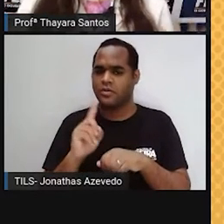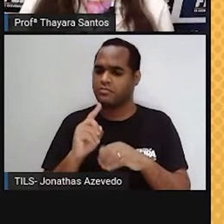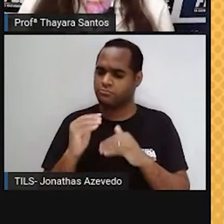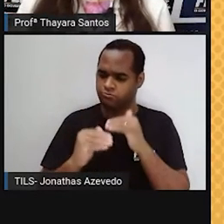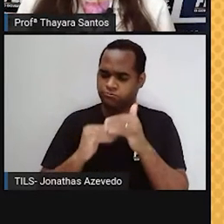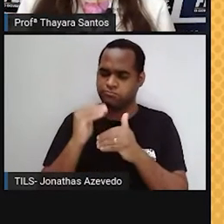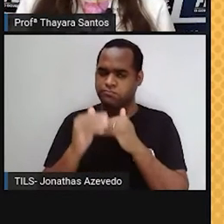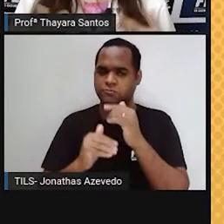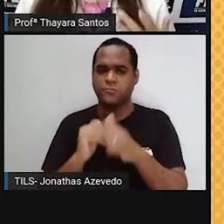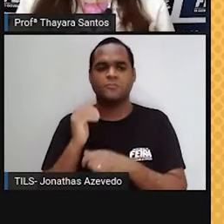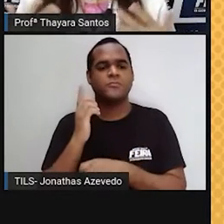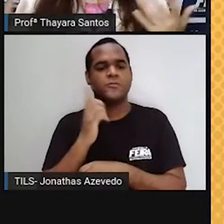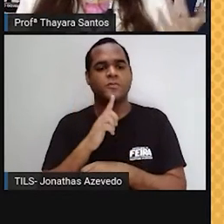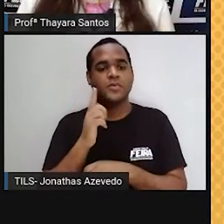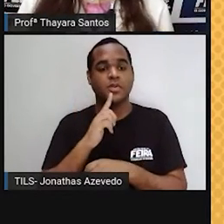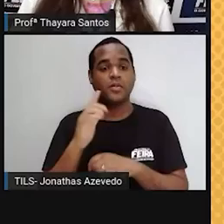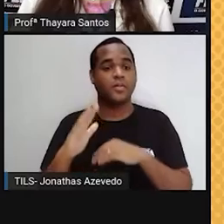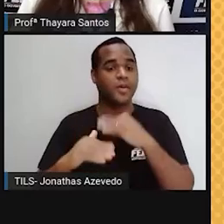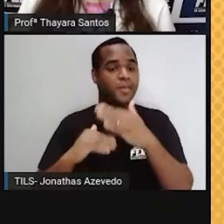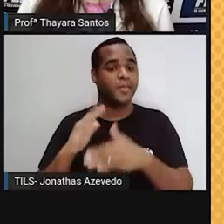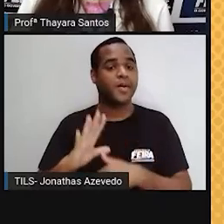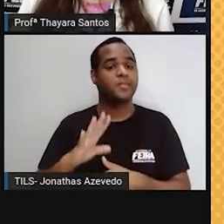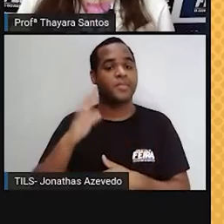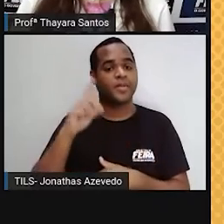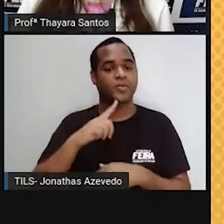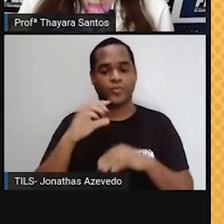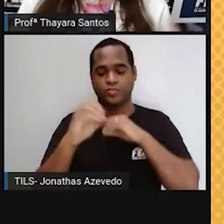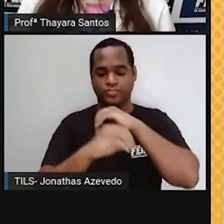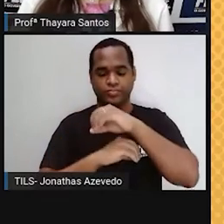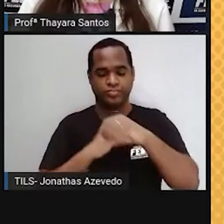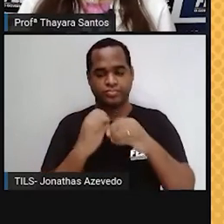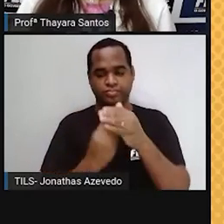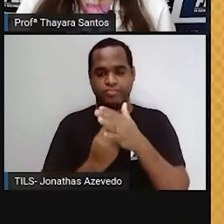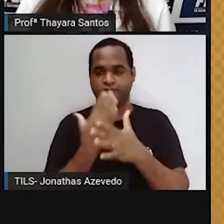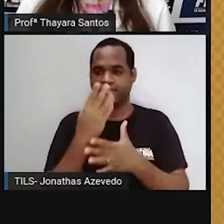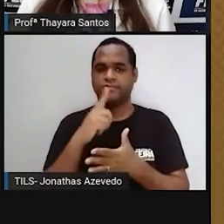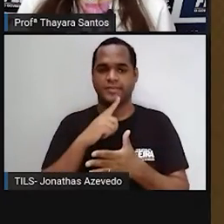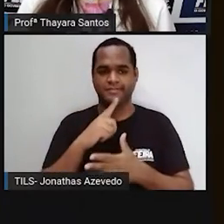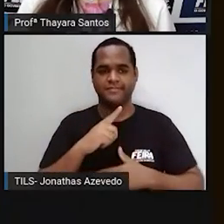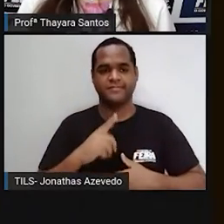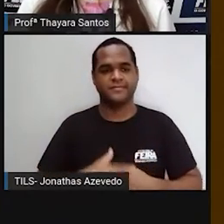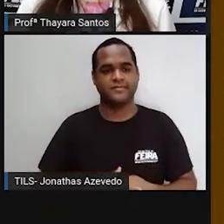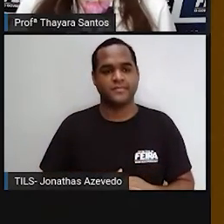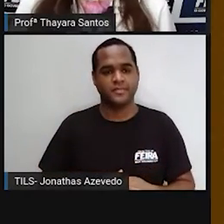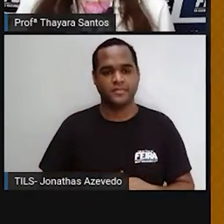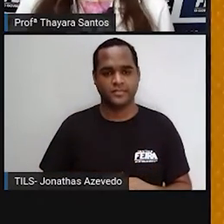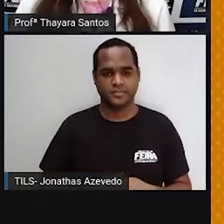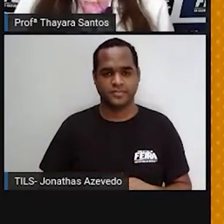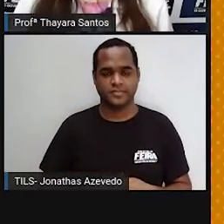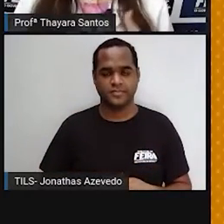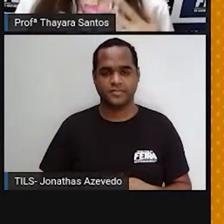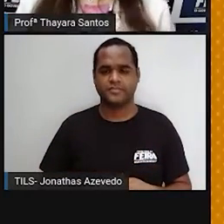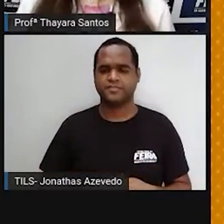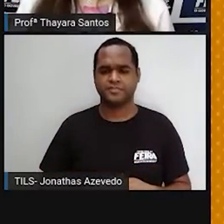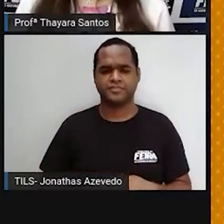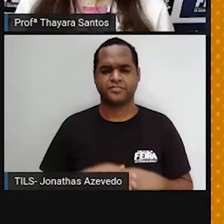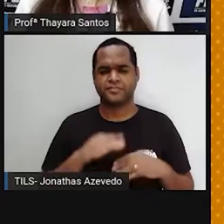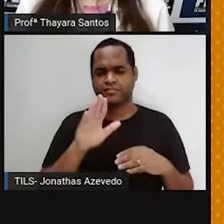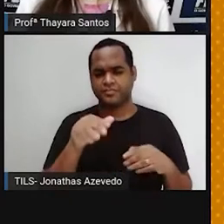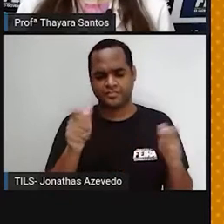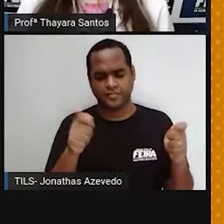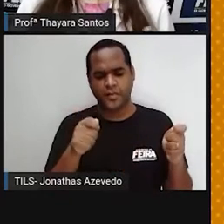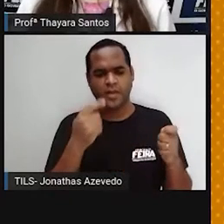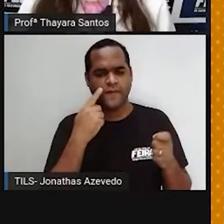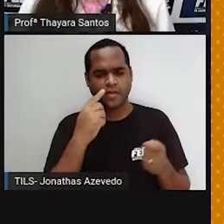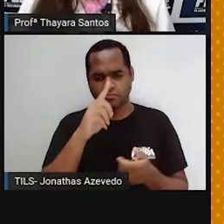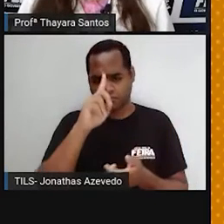até tudo isso acontecer, até tudo que existe hoje no universo surgir de fato. E como é que a gente pode afirmar